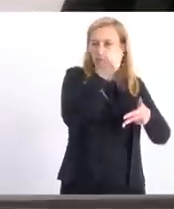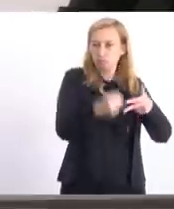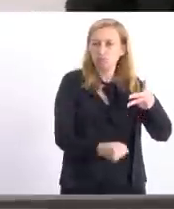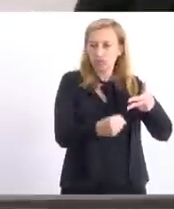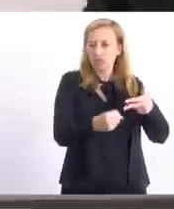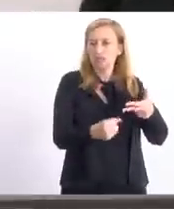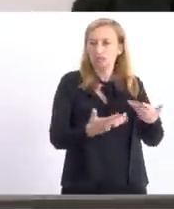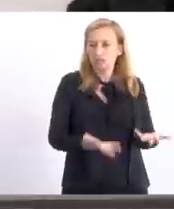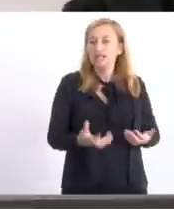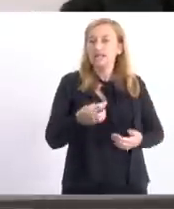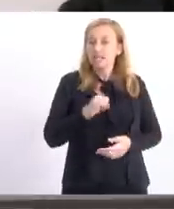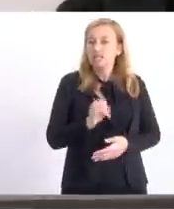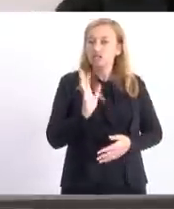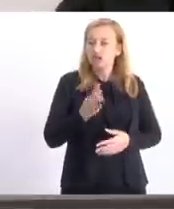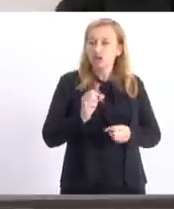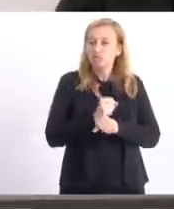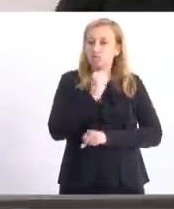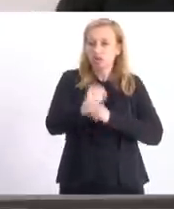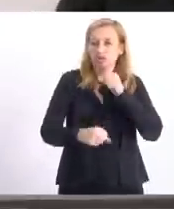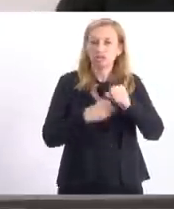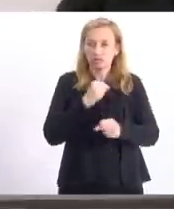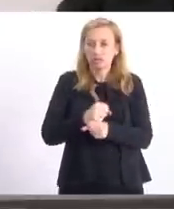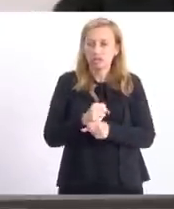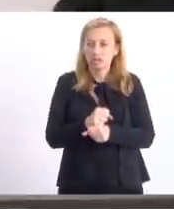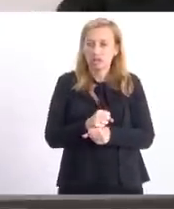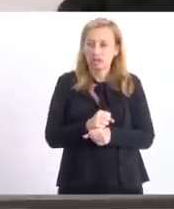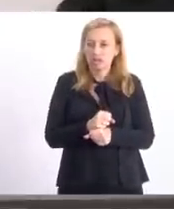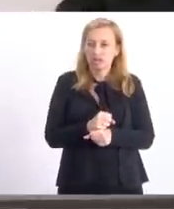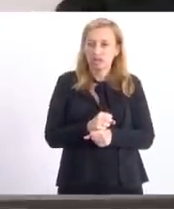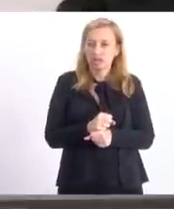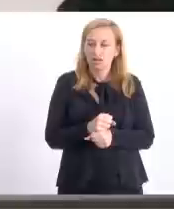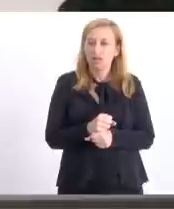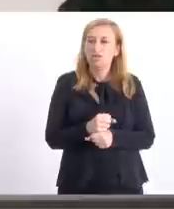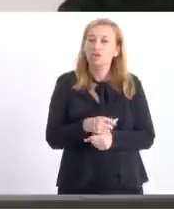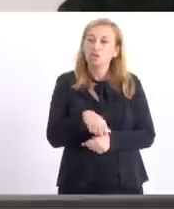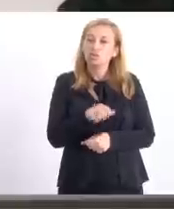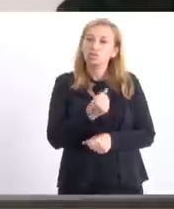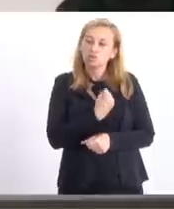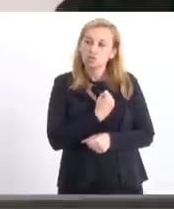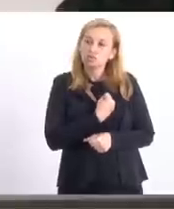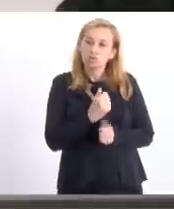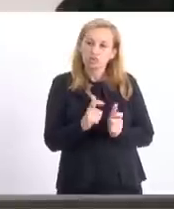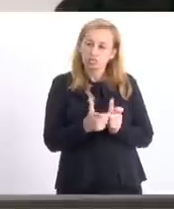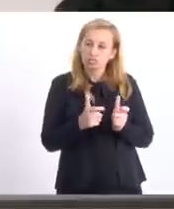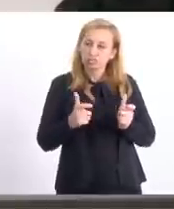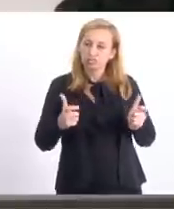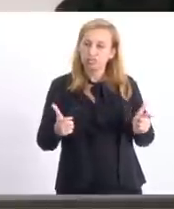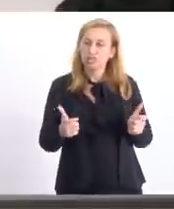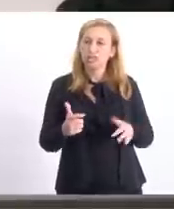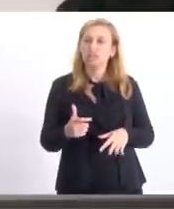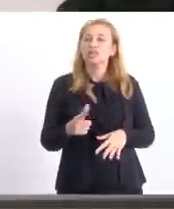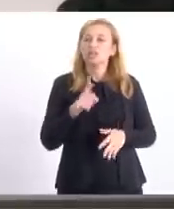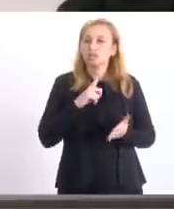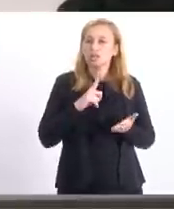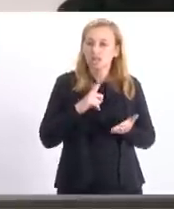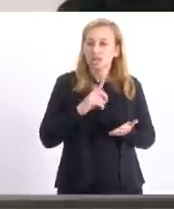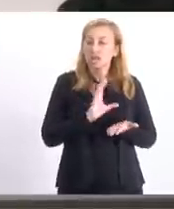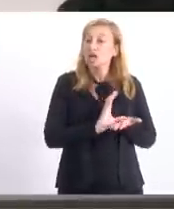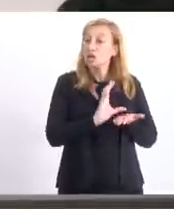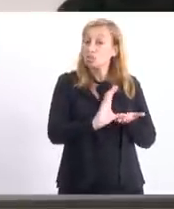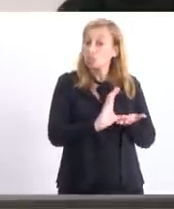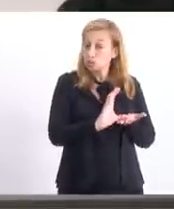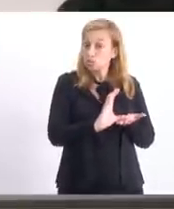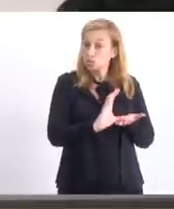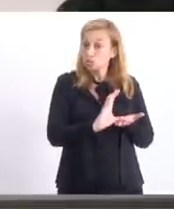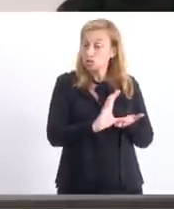se já no próximo ano, e a receita vai crescer mais, não tenha dúvida, nós vamos ter recursos, e